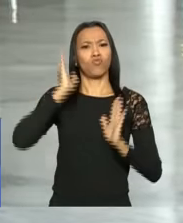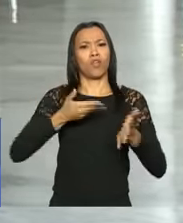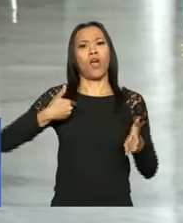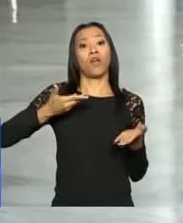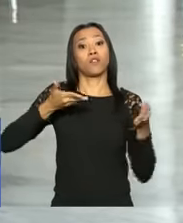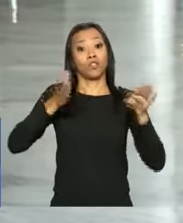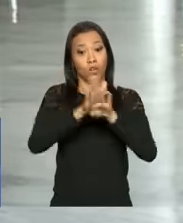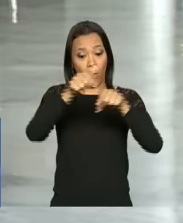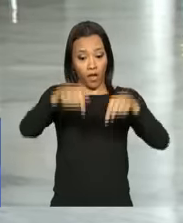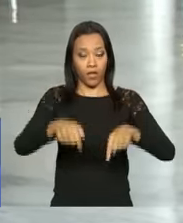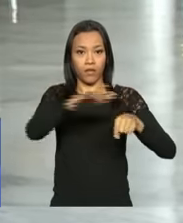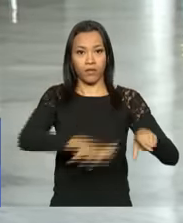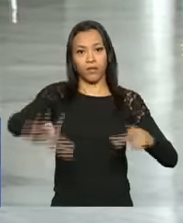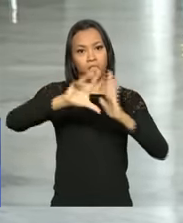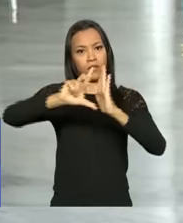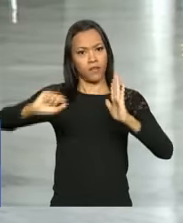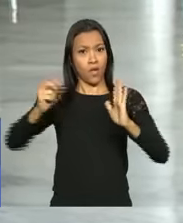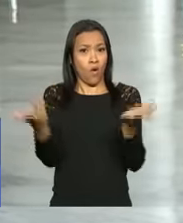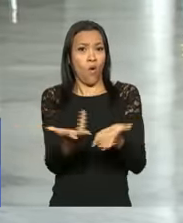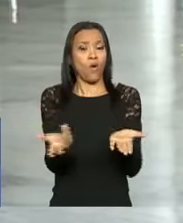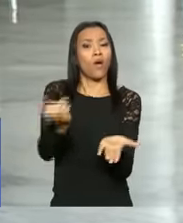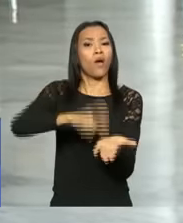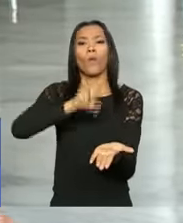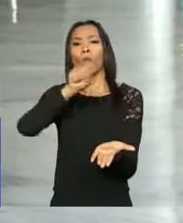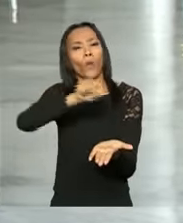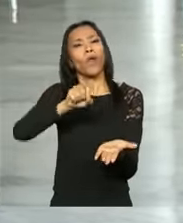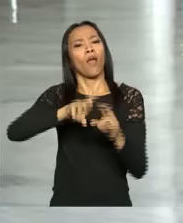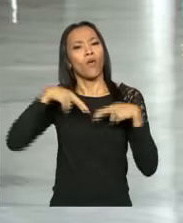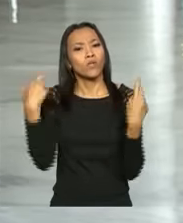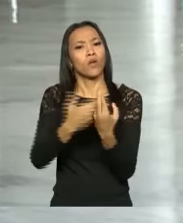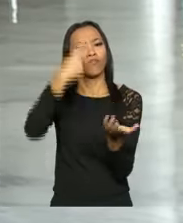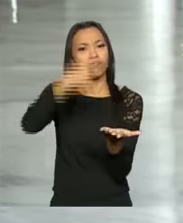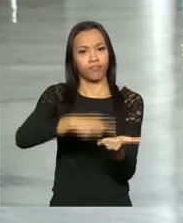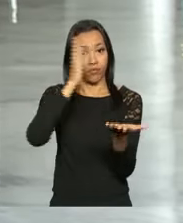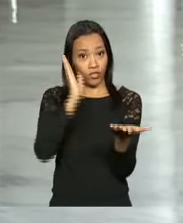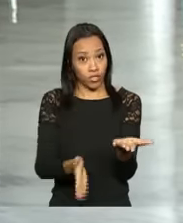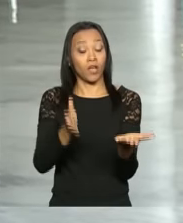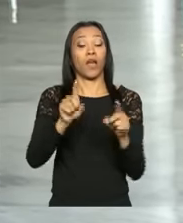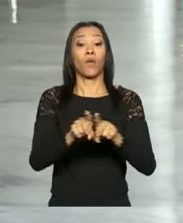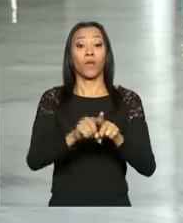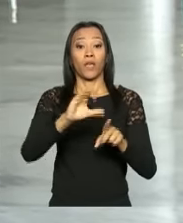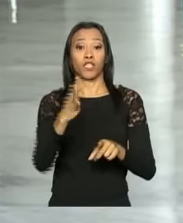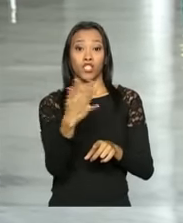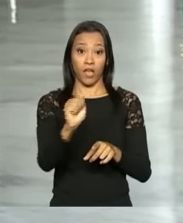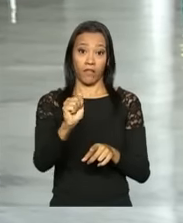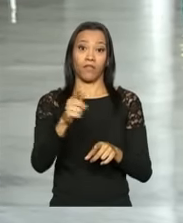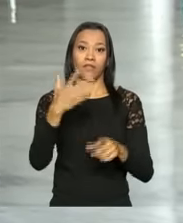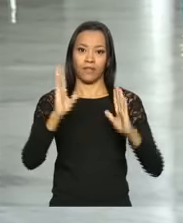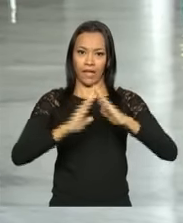chegou Palácio do Planalto e nesta manhã ela tem agenda tem reunião marcada com o ministro chefe da casa civil Jaques